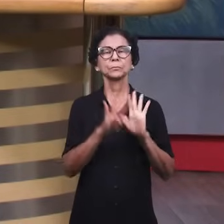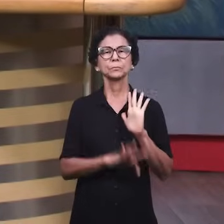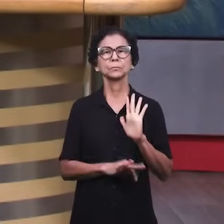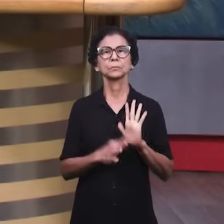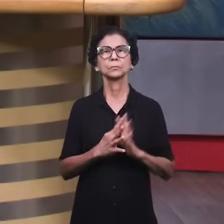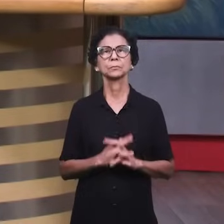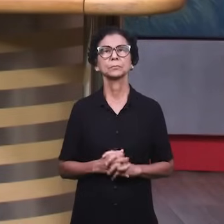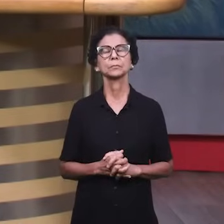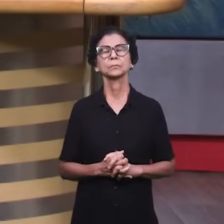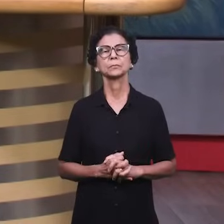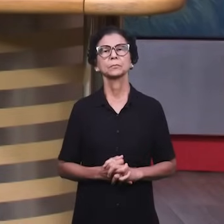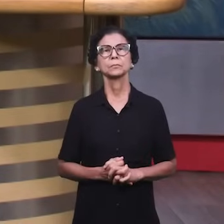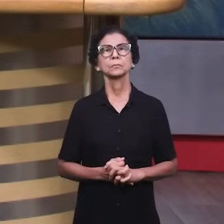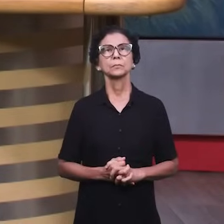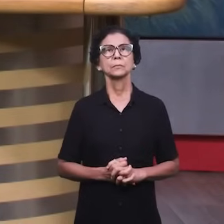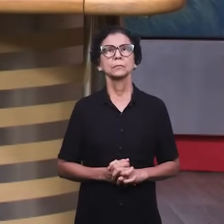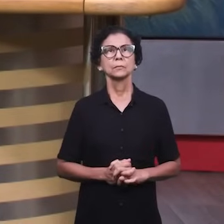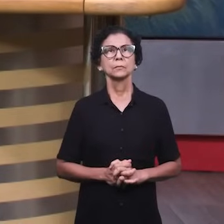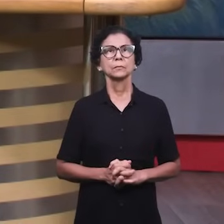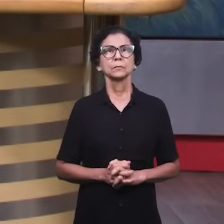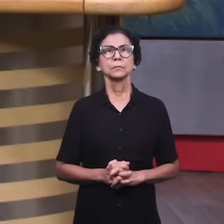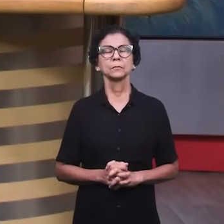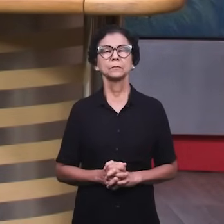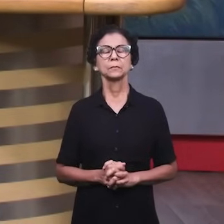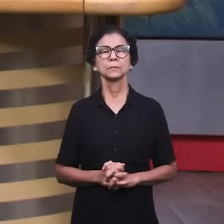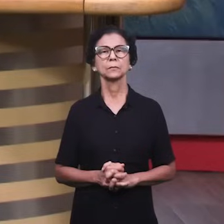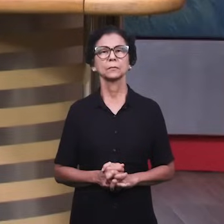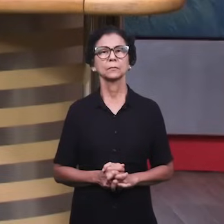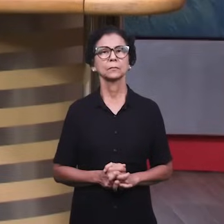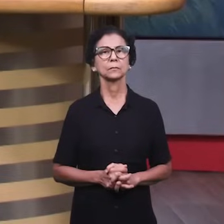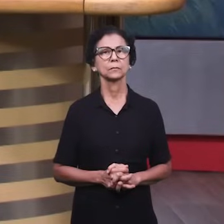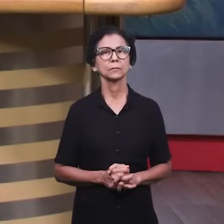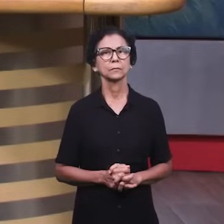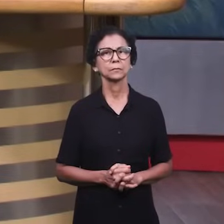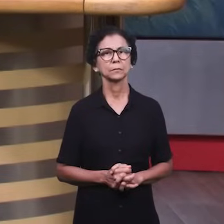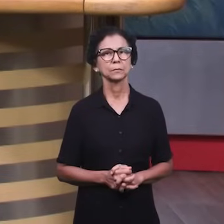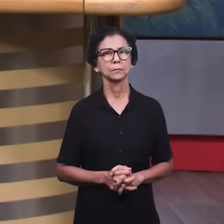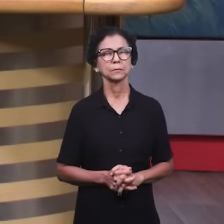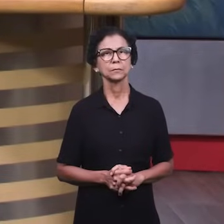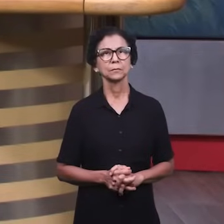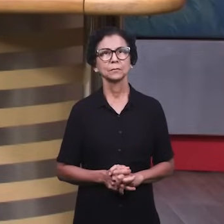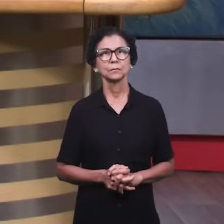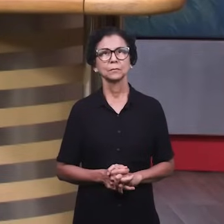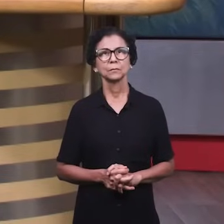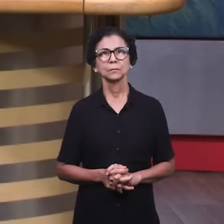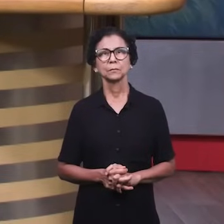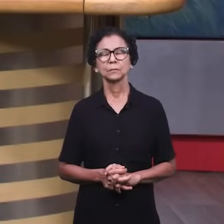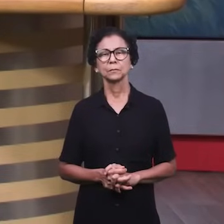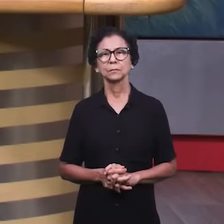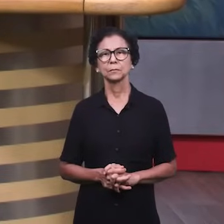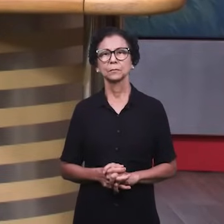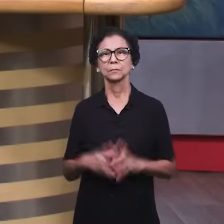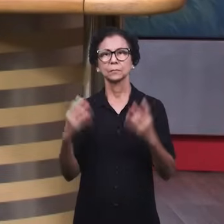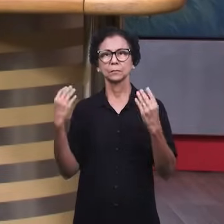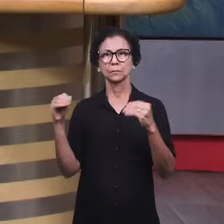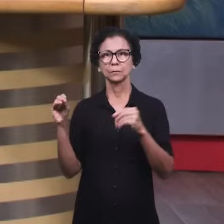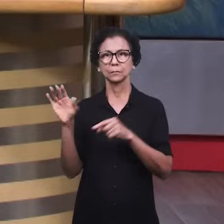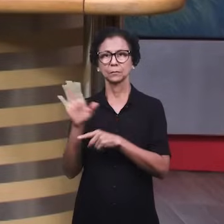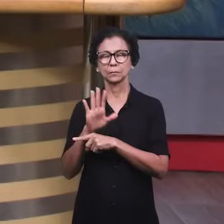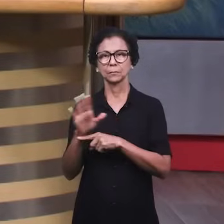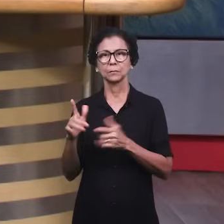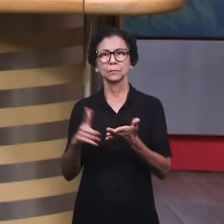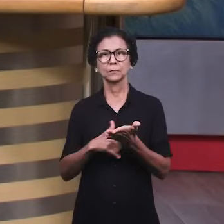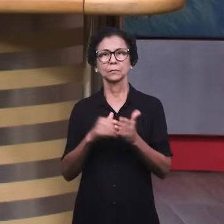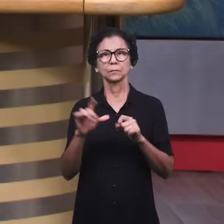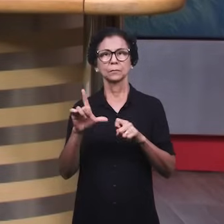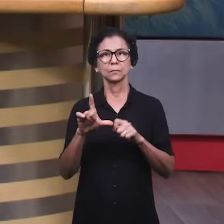e uma breve introdução desse assunto Amém nós vamos aqueles que tiverem a Bíblia à mão né vai ser projetado aqui também vamos abrir em